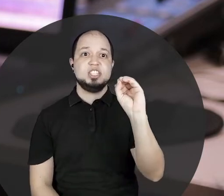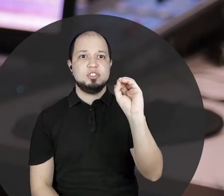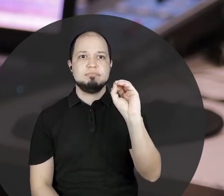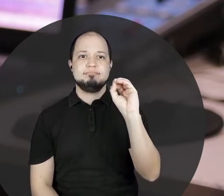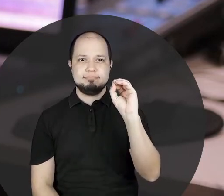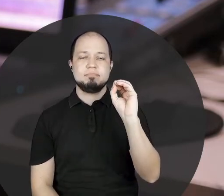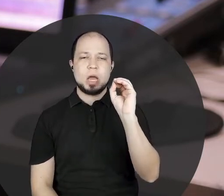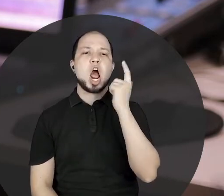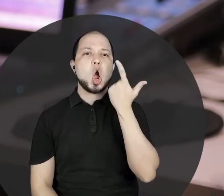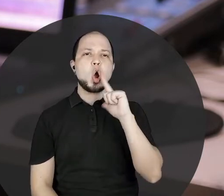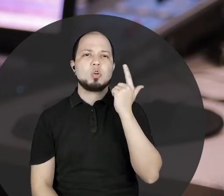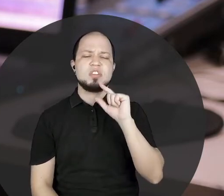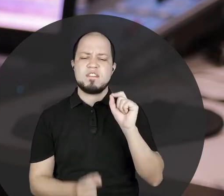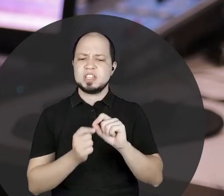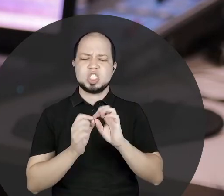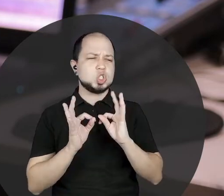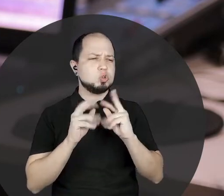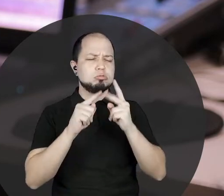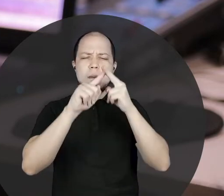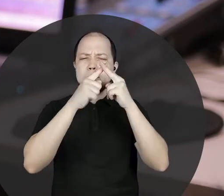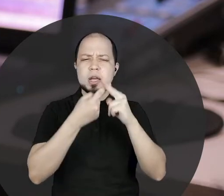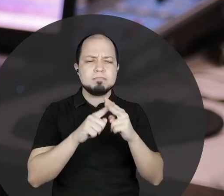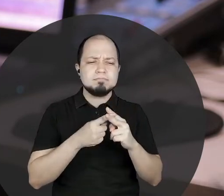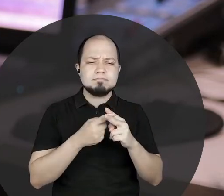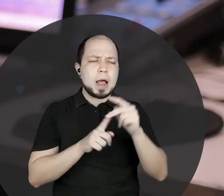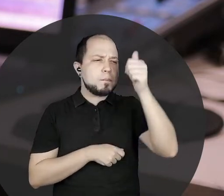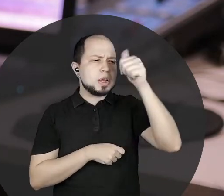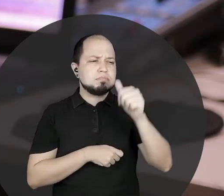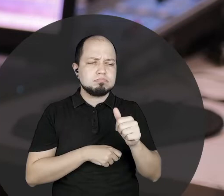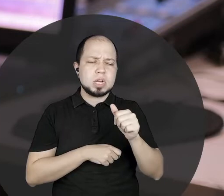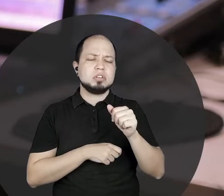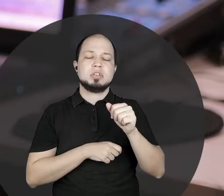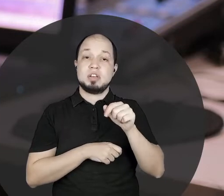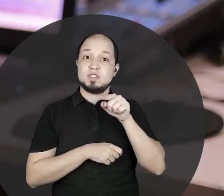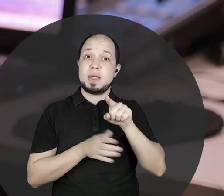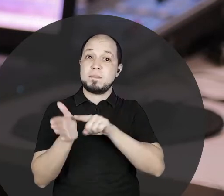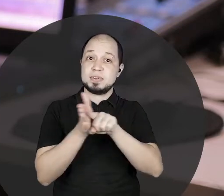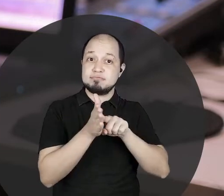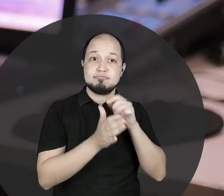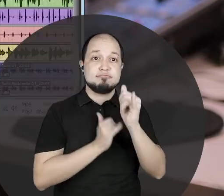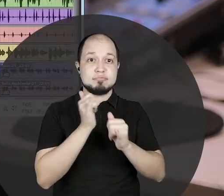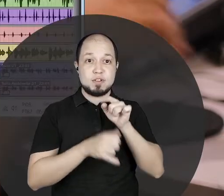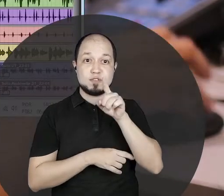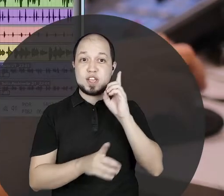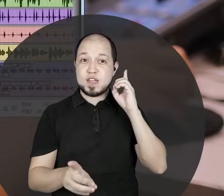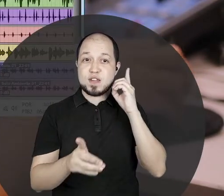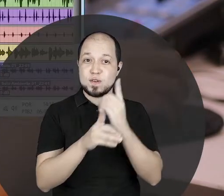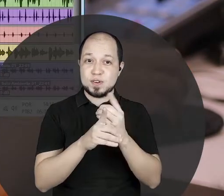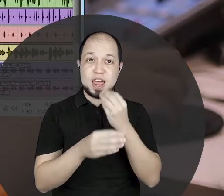poder fazer todas as equalizações, colocar ali, puxar o som para frente. E se você pesquisar aí na internet, você vai ver como é que ficou o resultado,